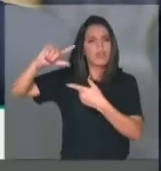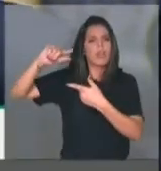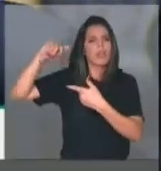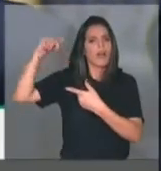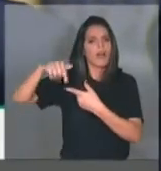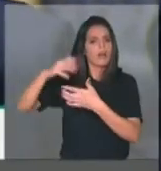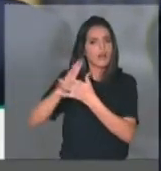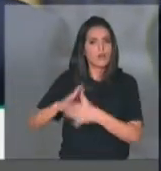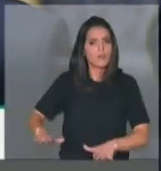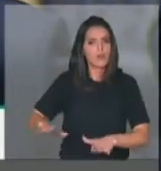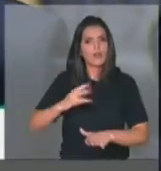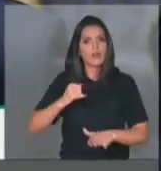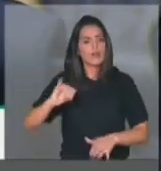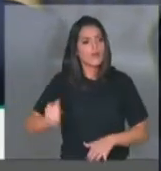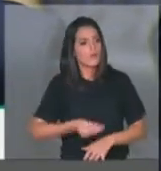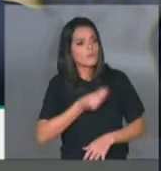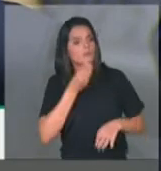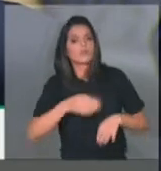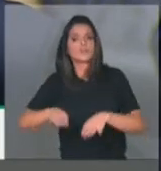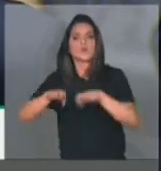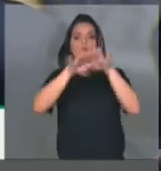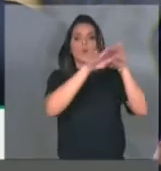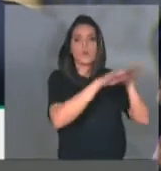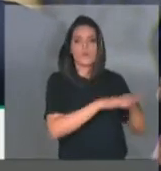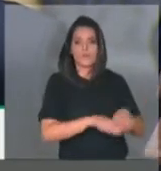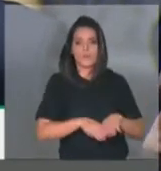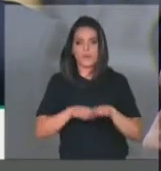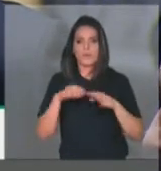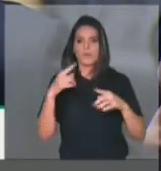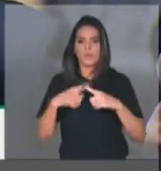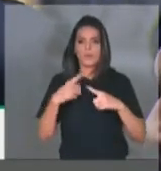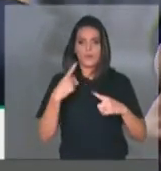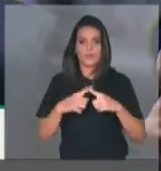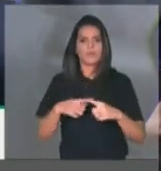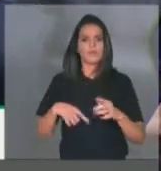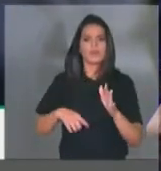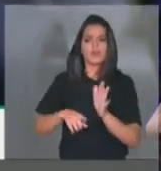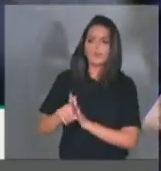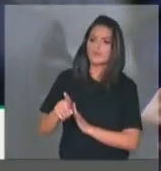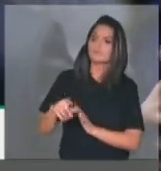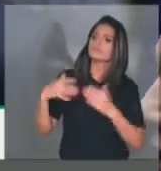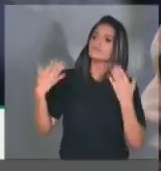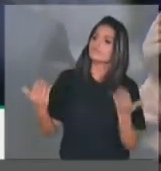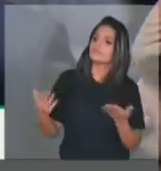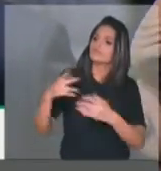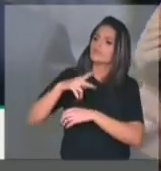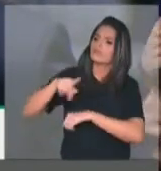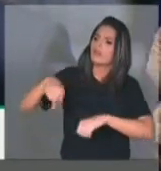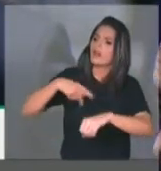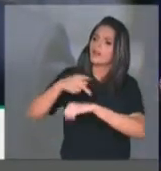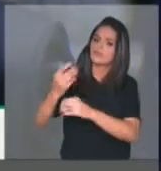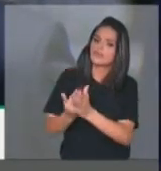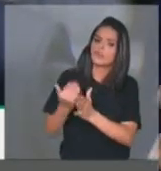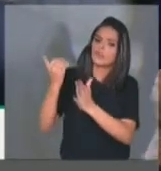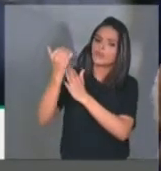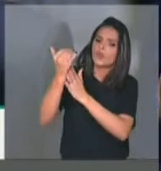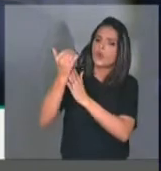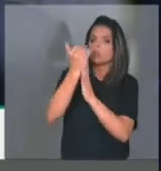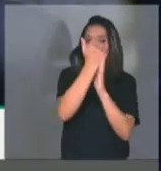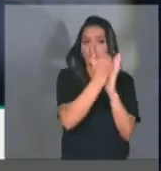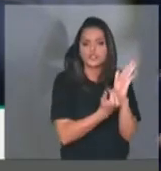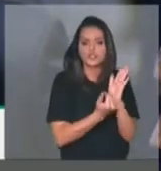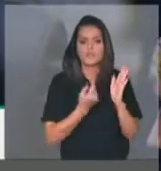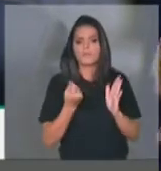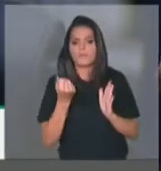de igualdade de oportunidades para o brasileiro. Quando perguntam em que país aumentou ou diminuiu o preço da